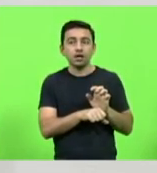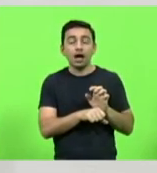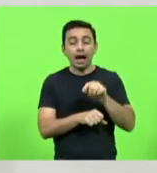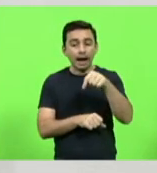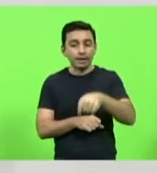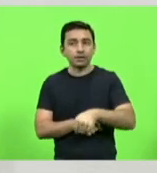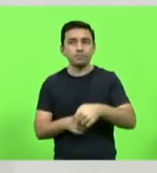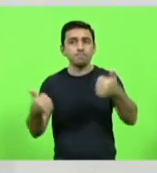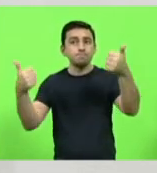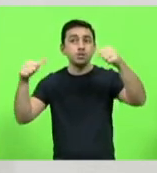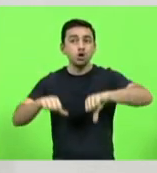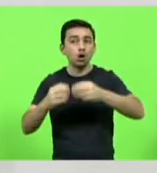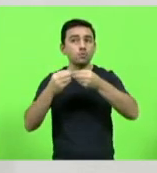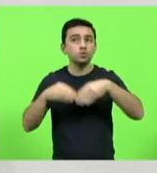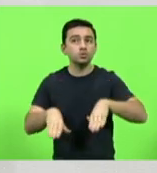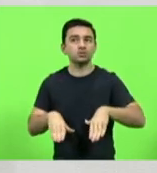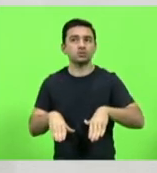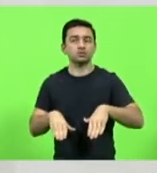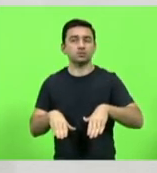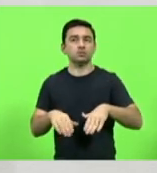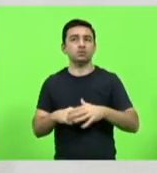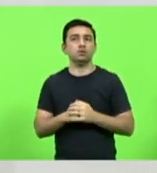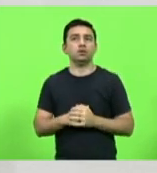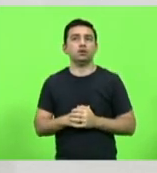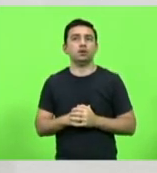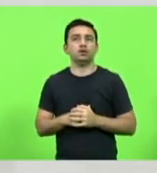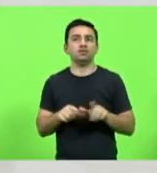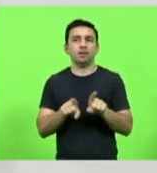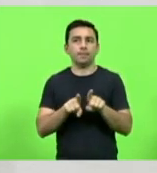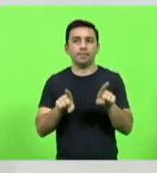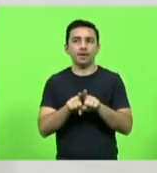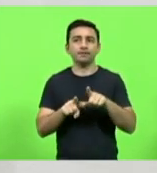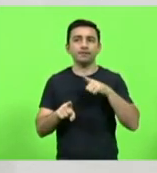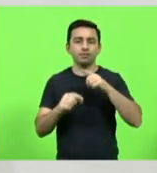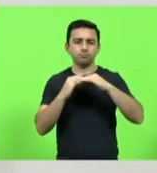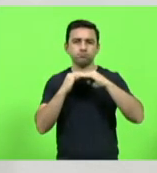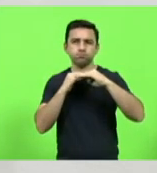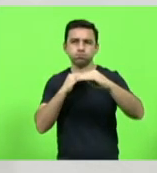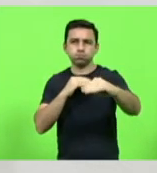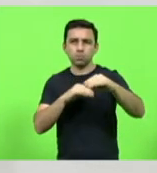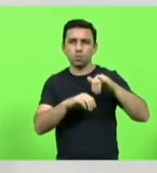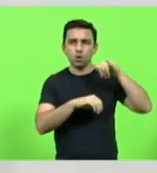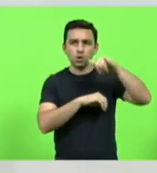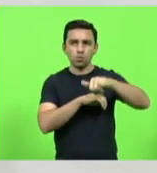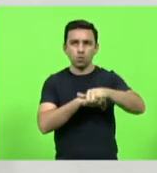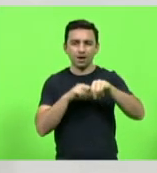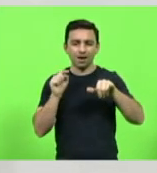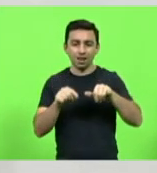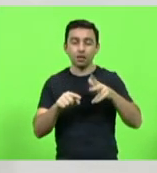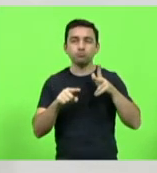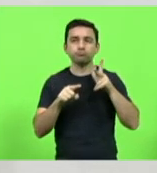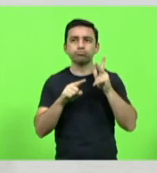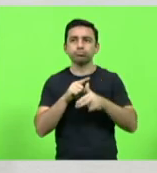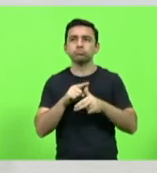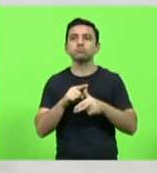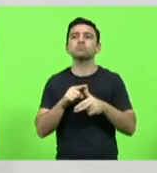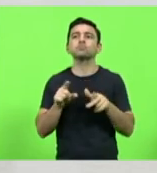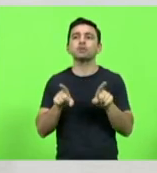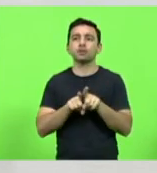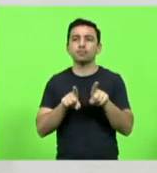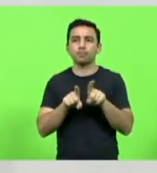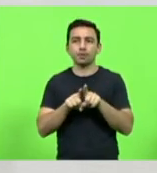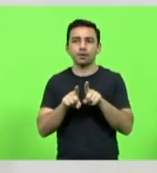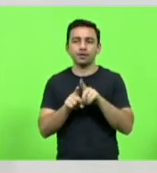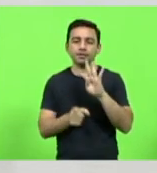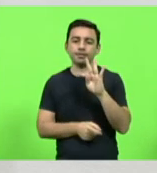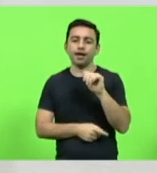do Brasil. E nós tivemos uma pista de aeroporto cortada recentemente pelo Tarcísio